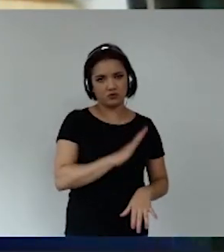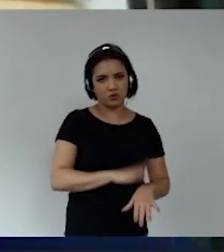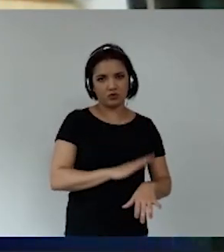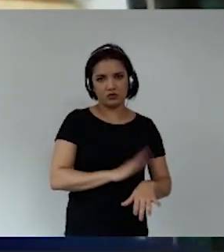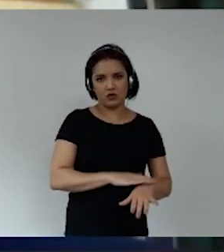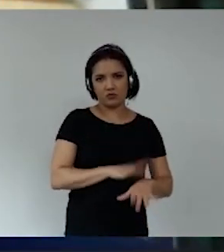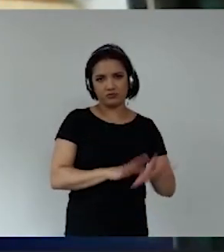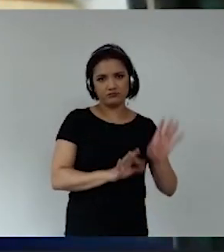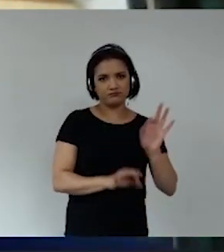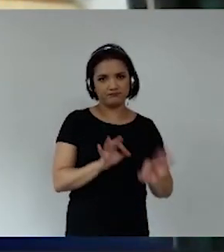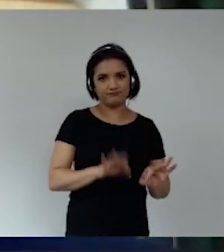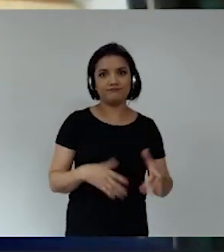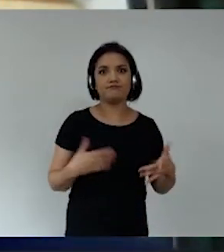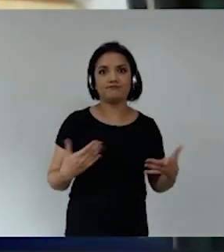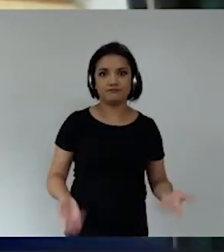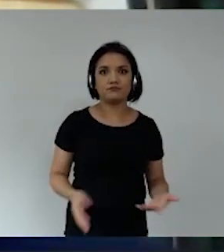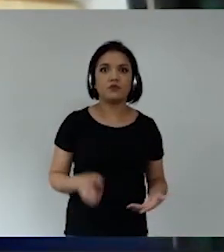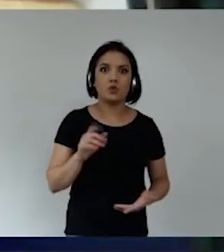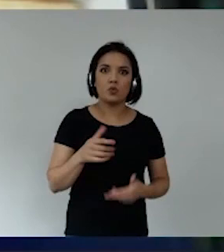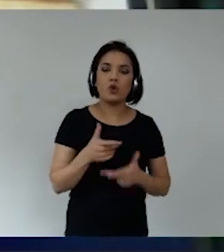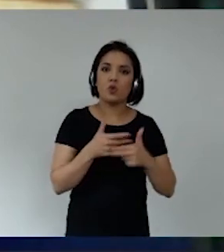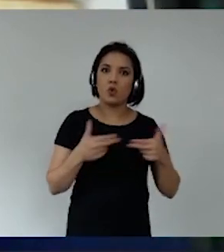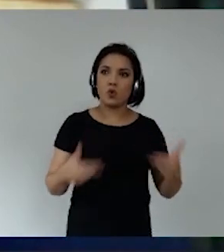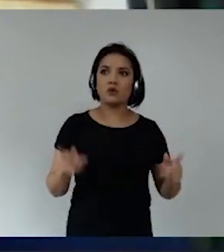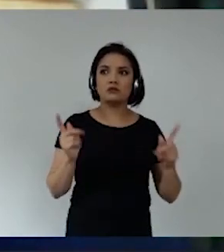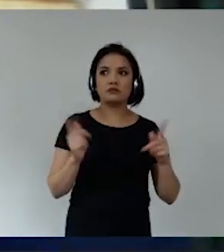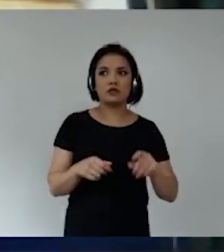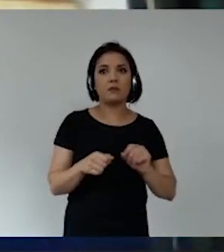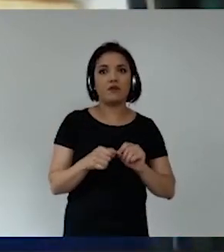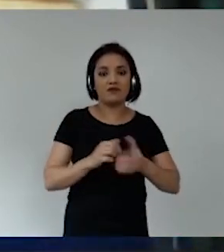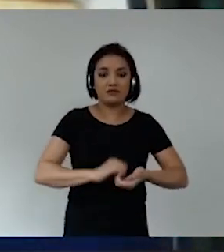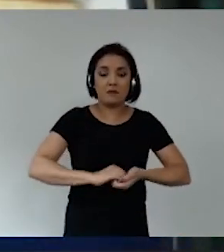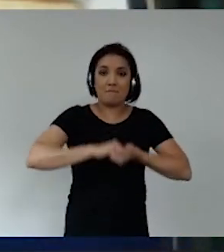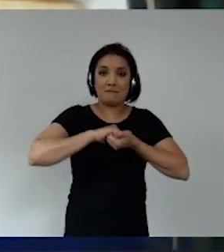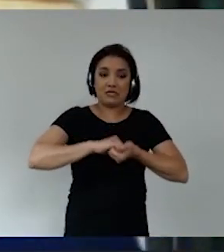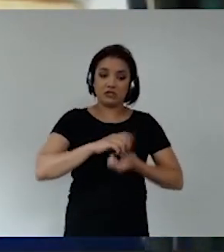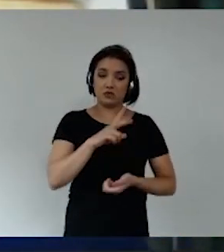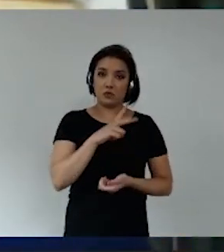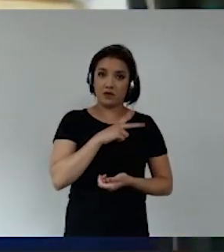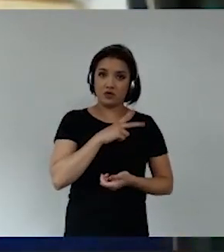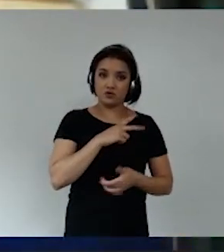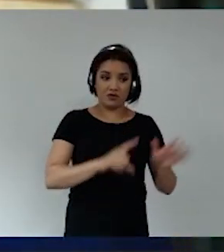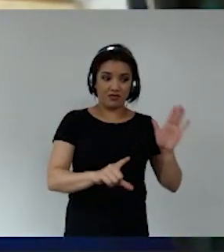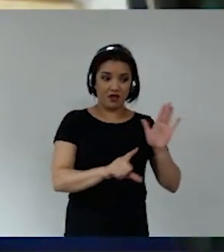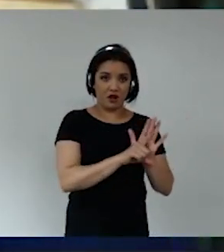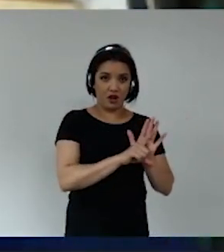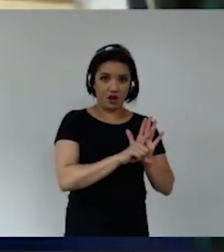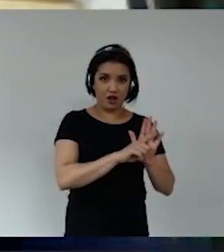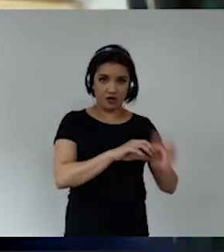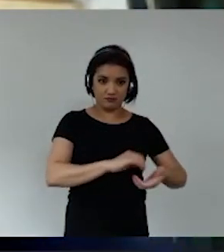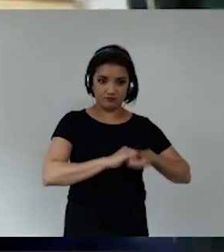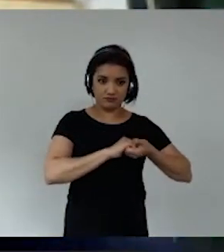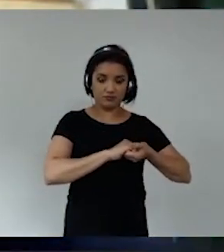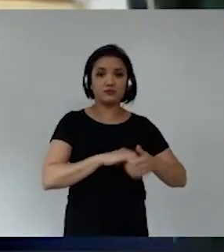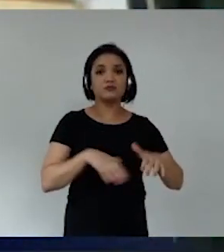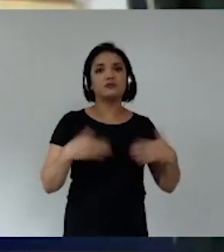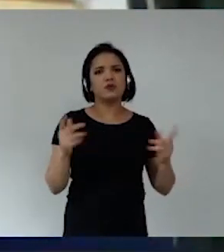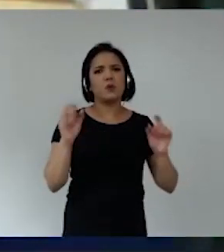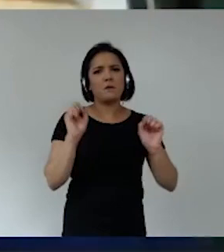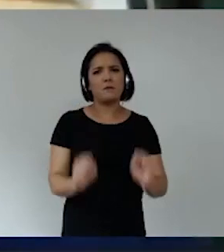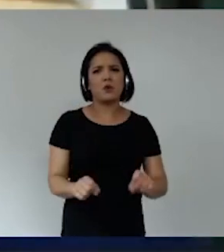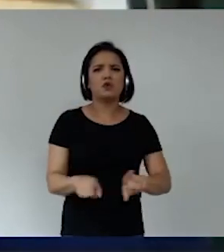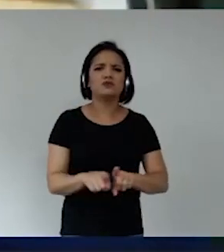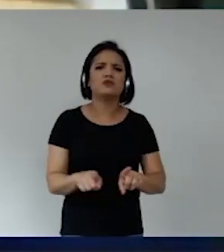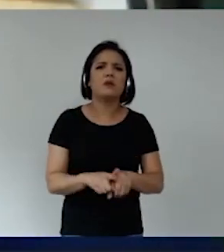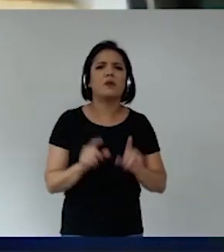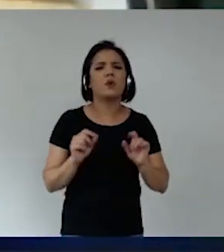judiciais. Então, veja que é uma coisa que funciona para a mediação privada na lei de mediação, e que eu acho que pode ser trazida